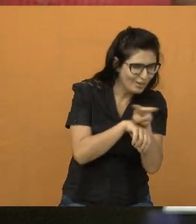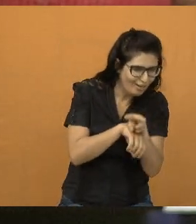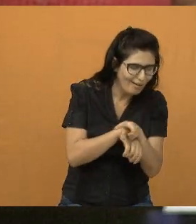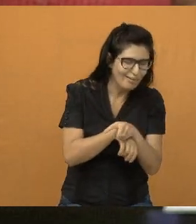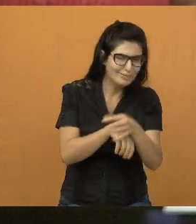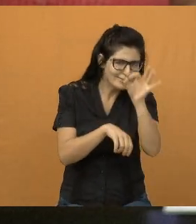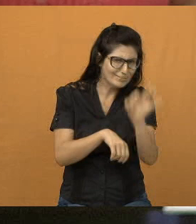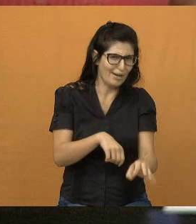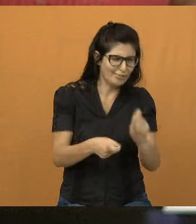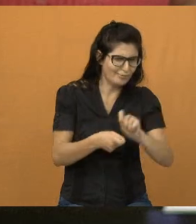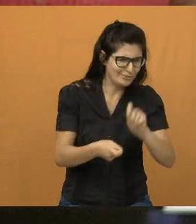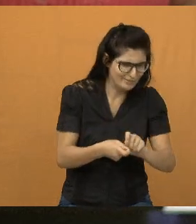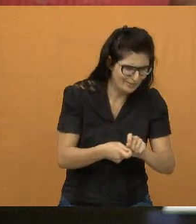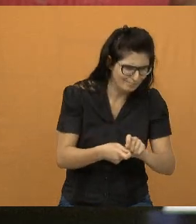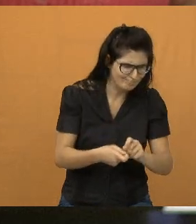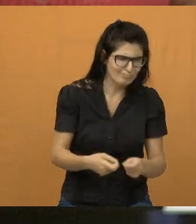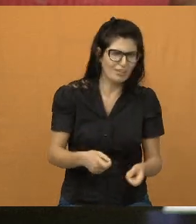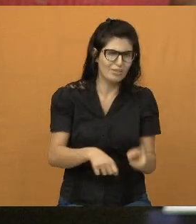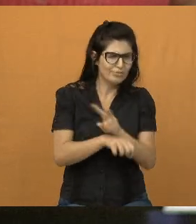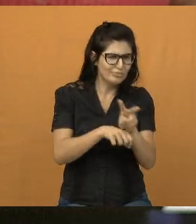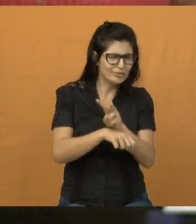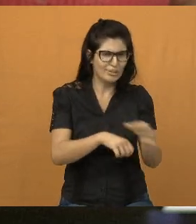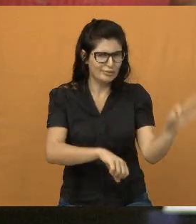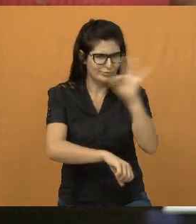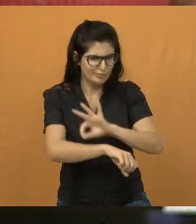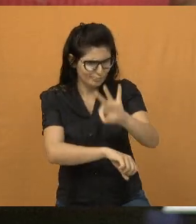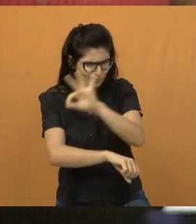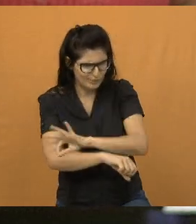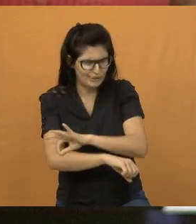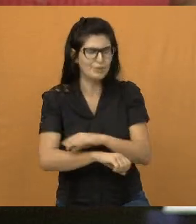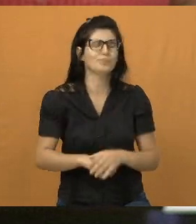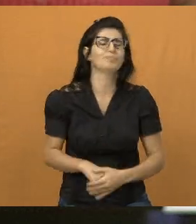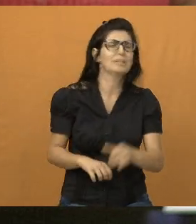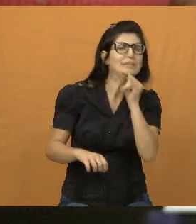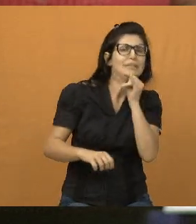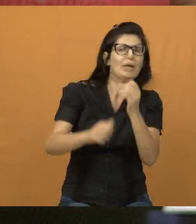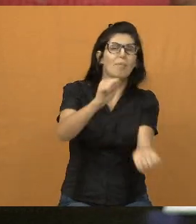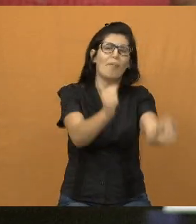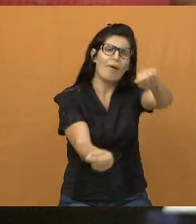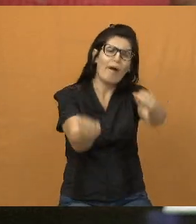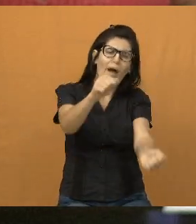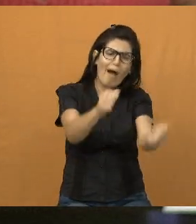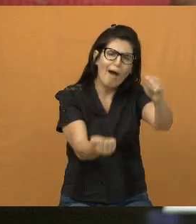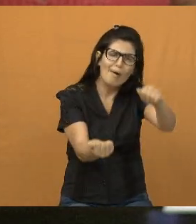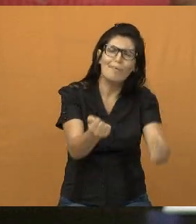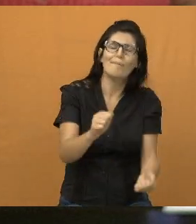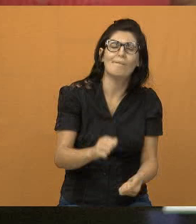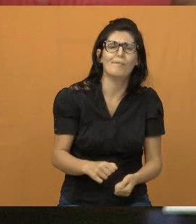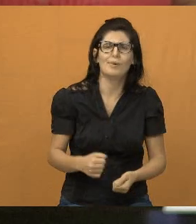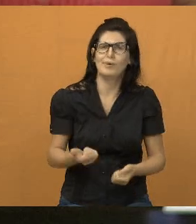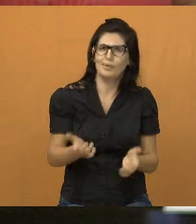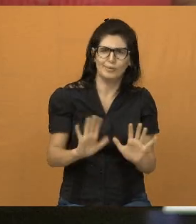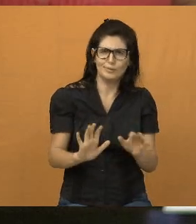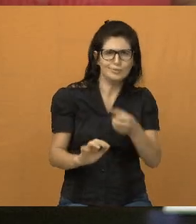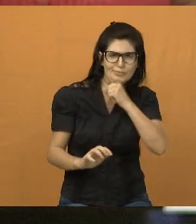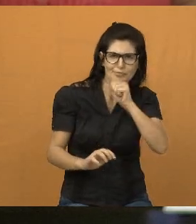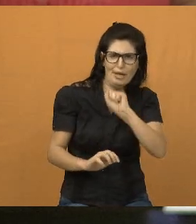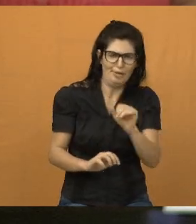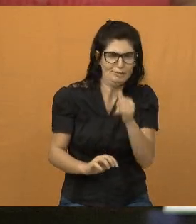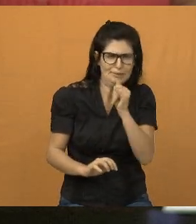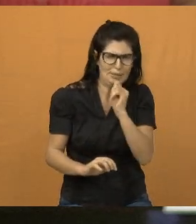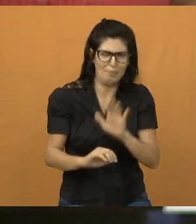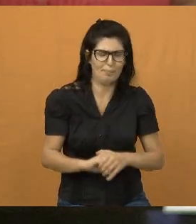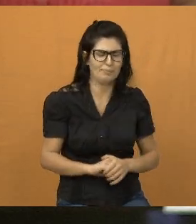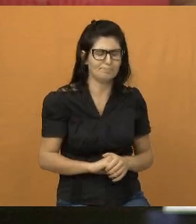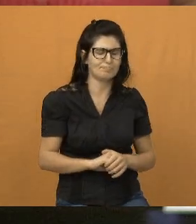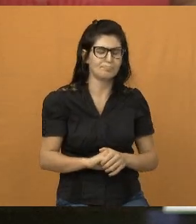conduzida. Esses carros, não apenas esses que está na porta da casa de um determinado munícipe,